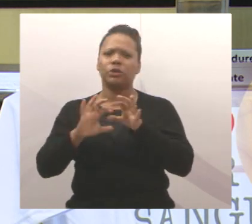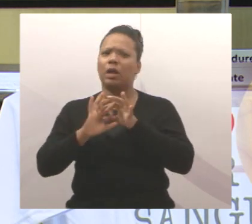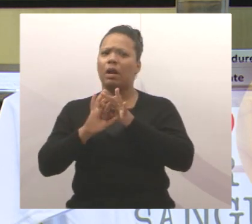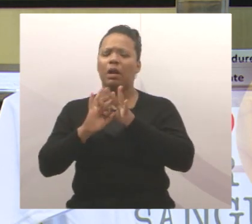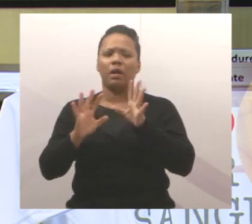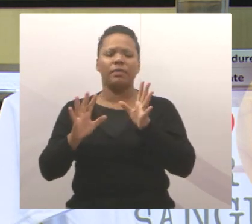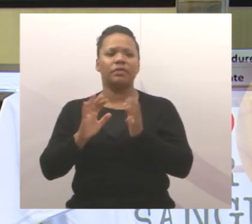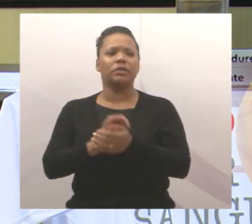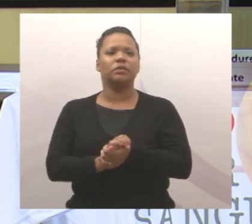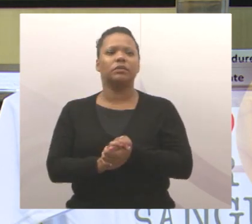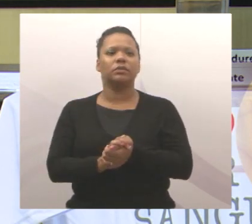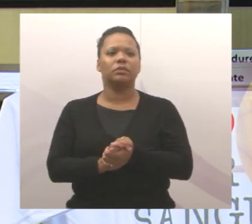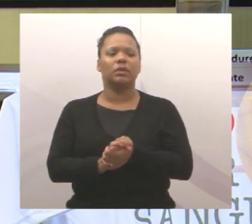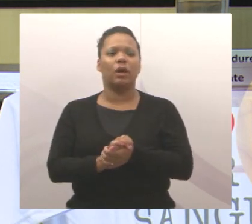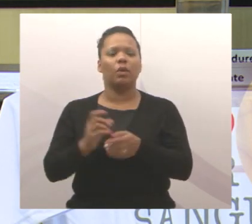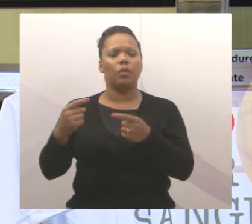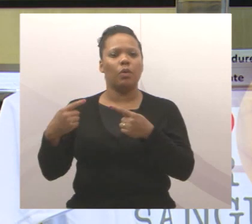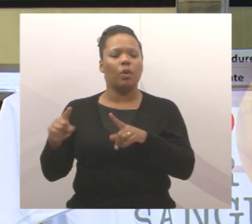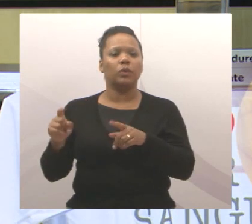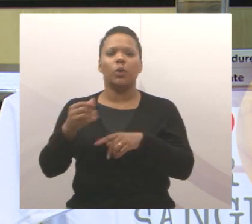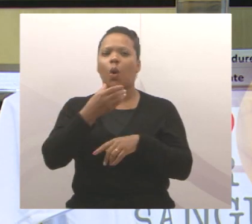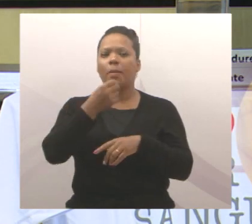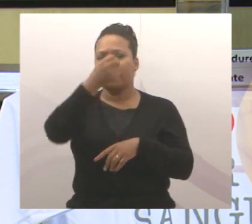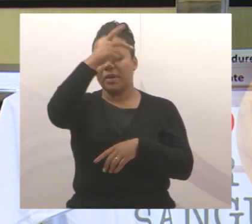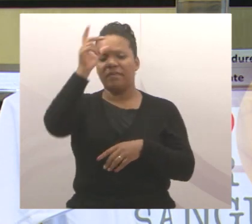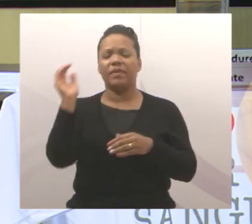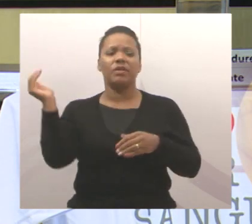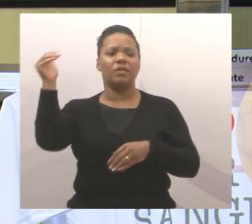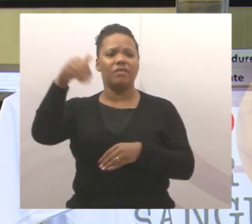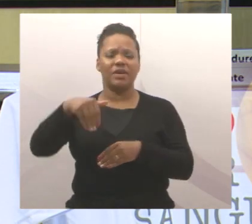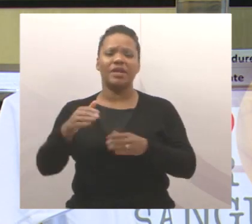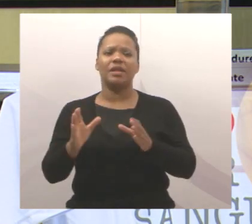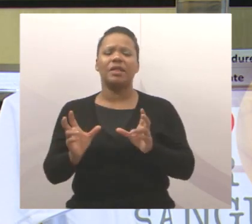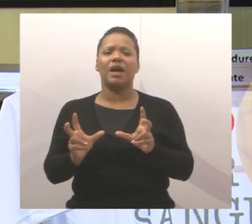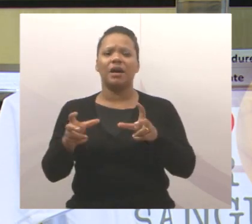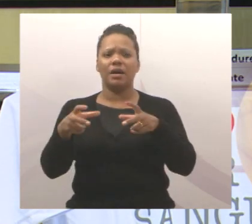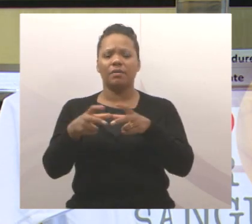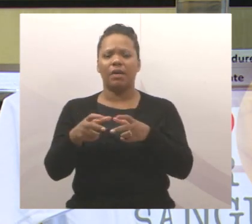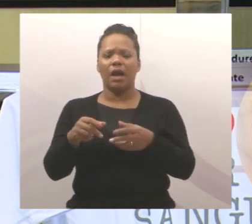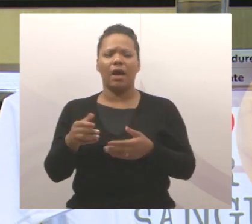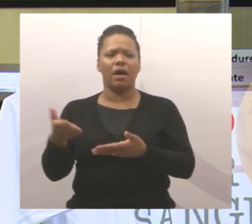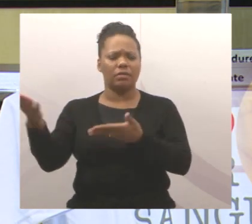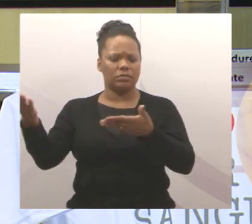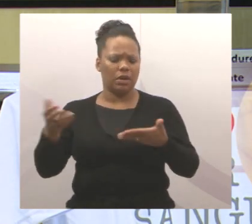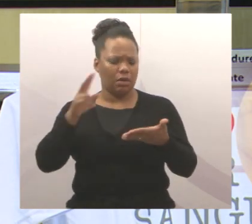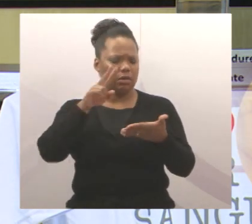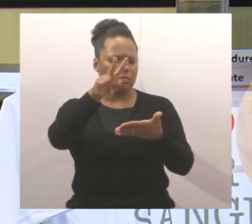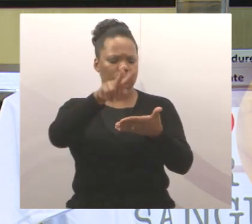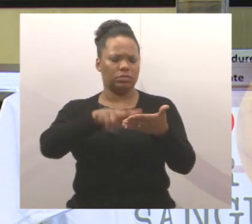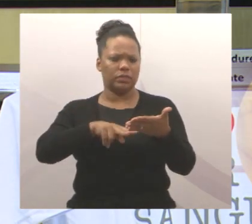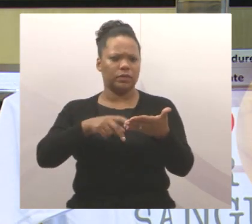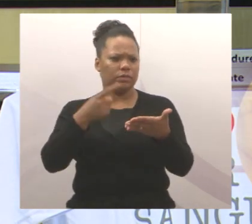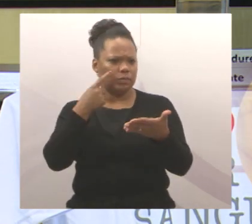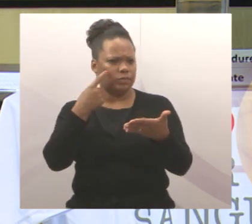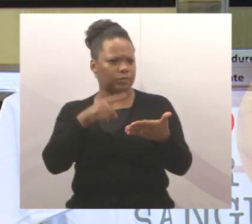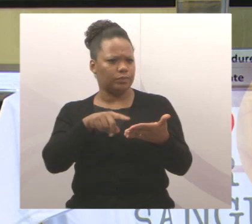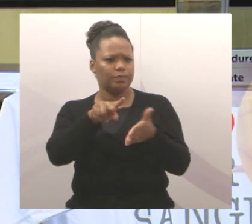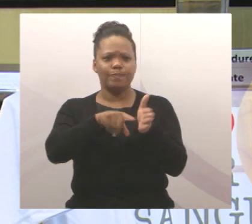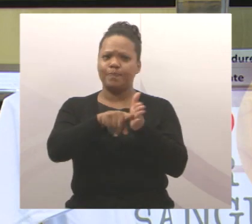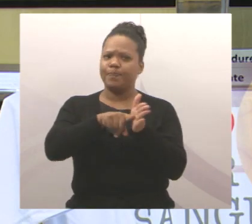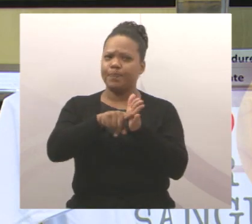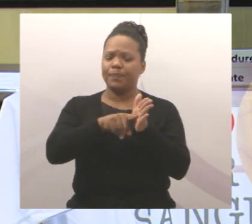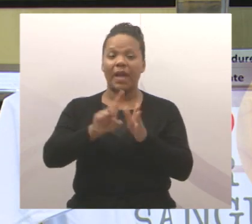do prefeito municipal perante a Câmara de Vereadores, para que esta analise a admissibilidade da acusação